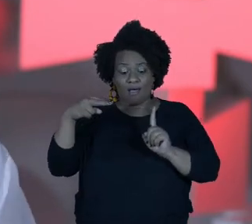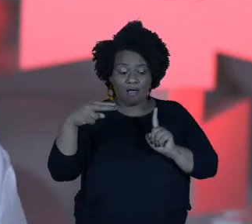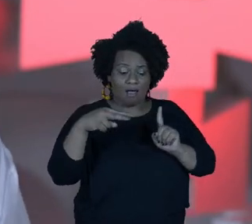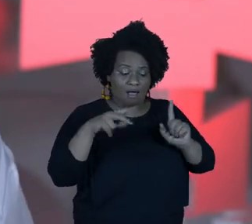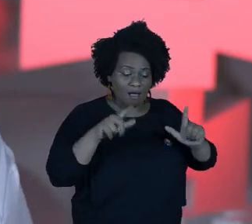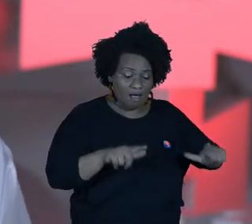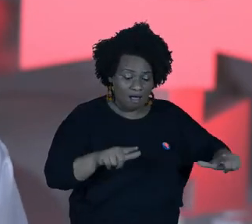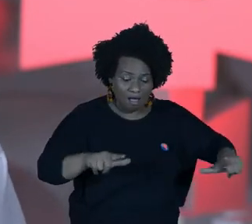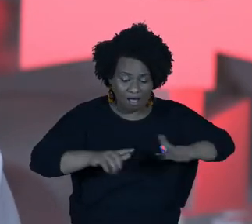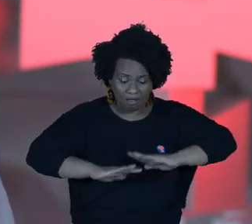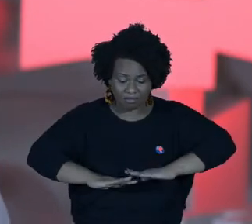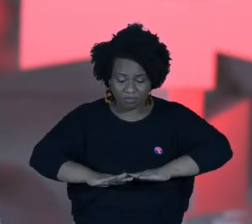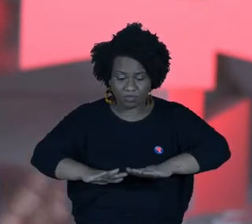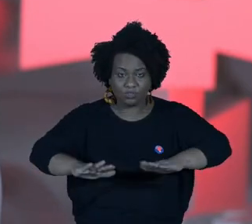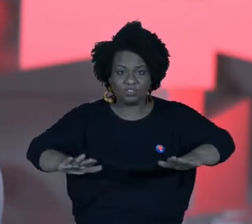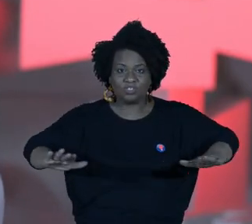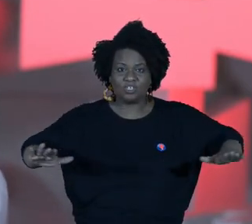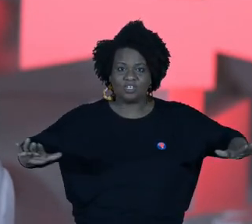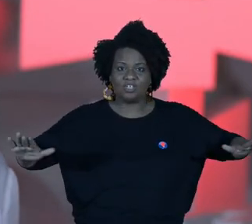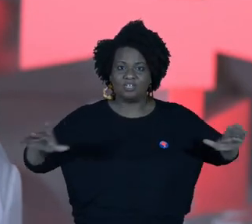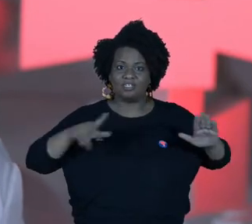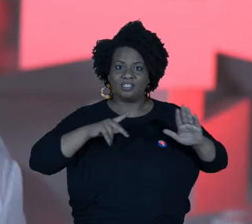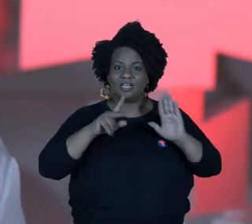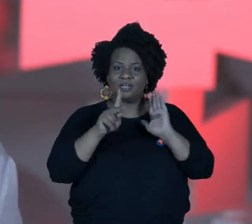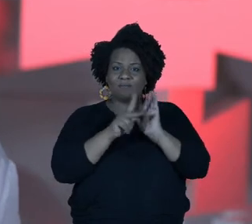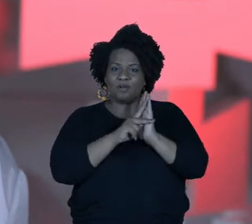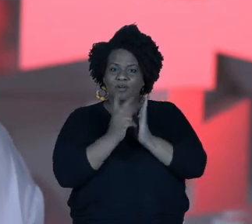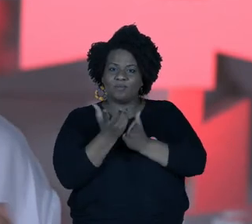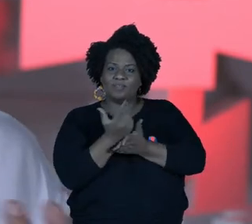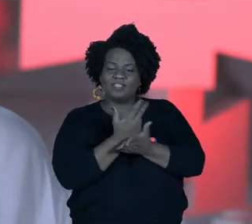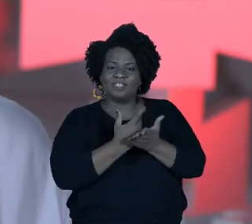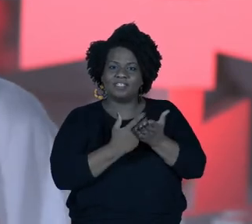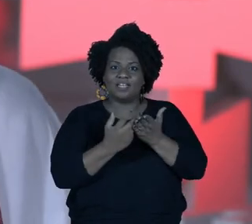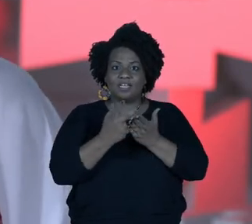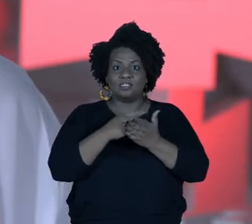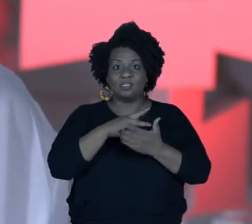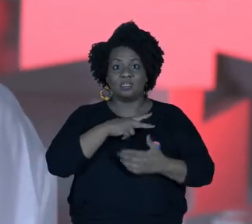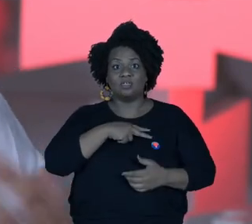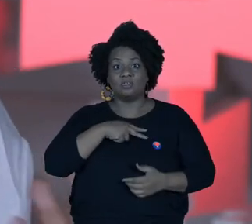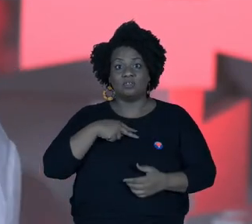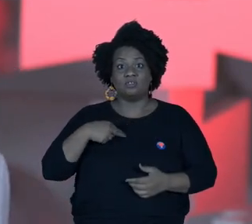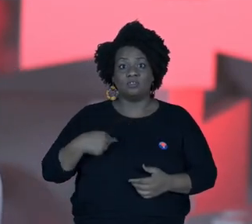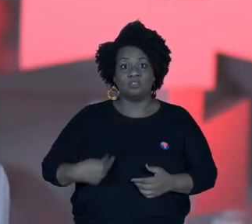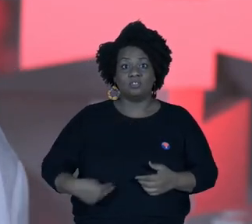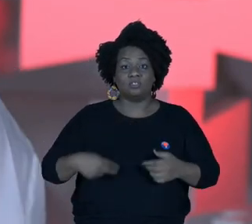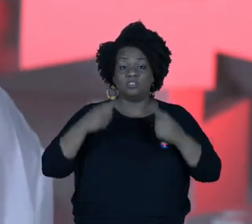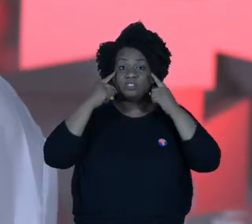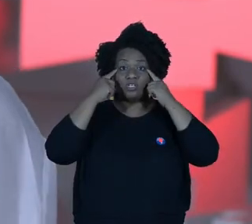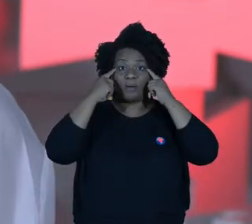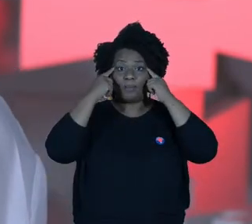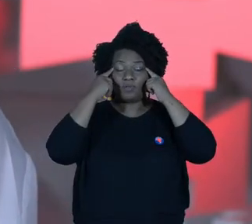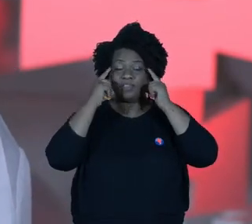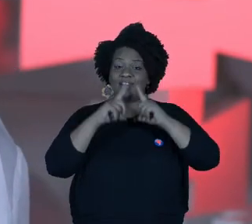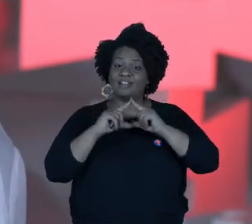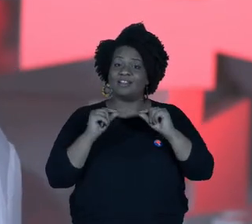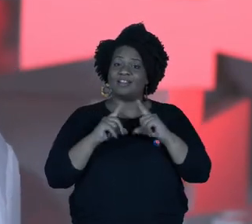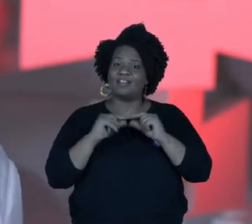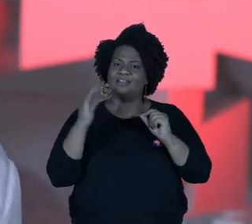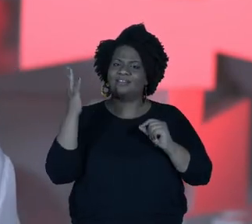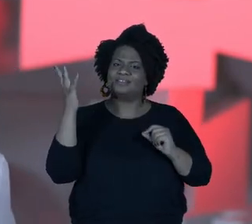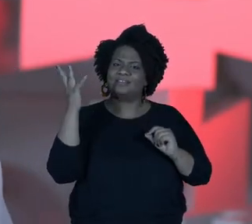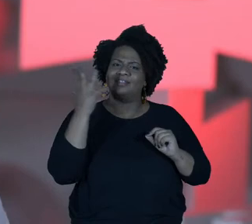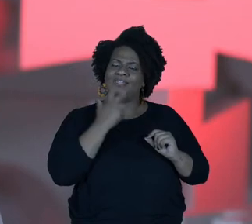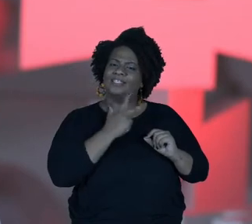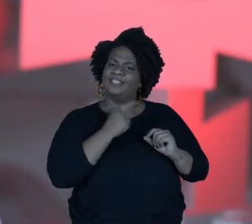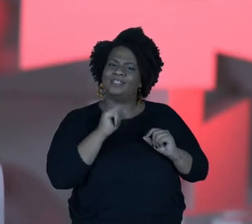chão, e traz esse ideograma japonês, que é belíssimo também, como uma figura plástica dentro do filme.